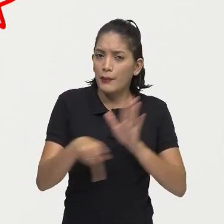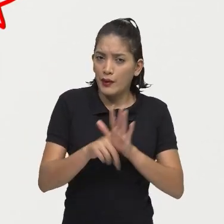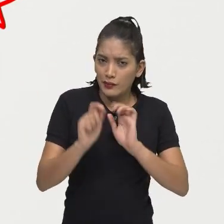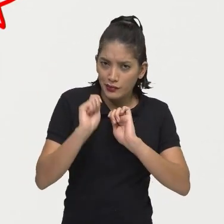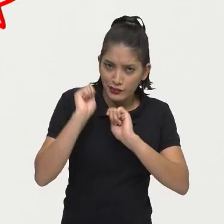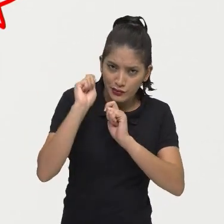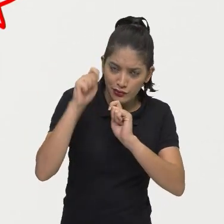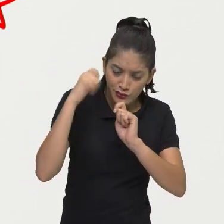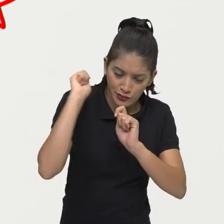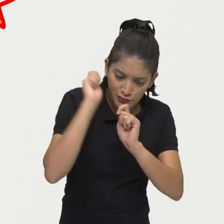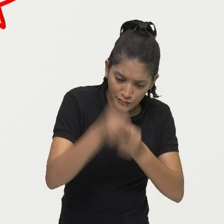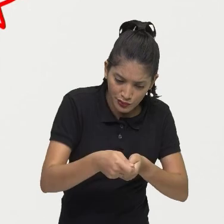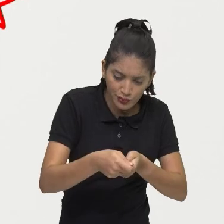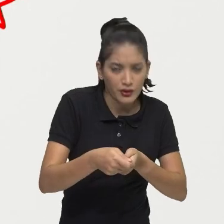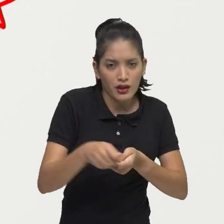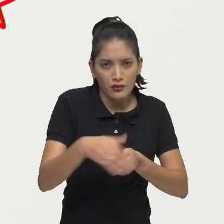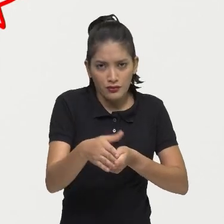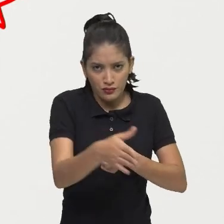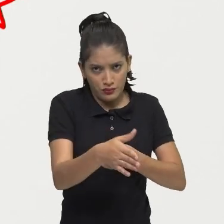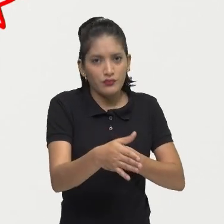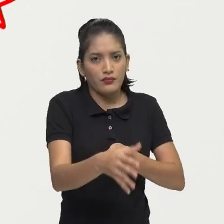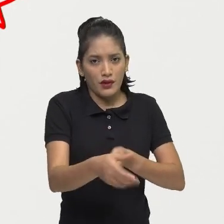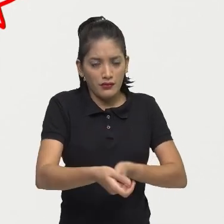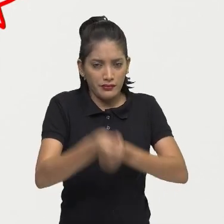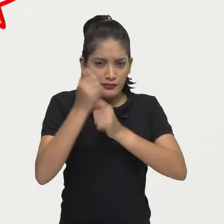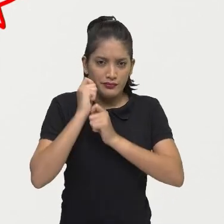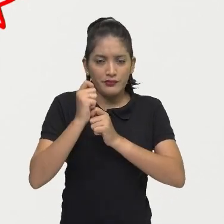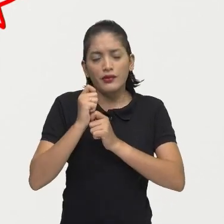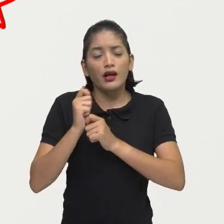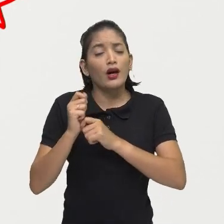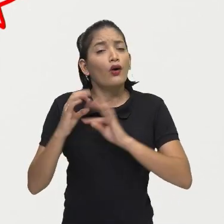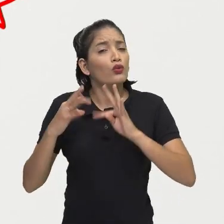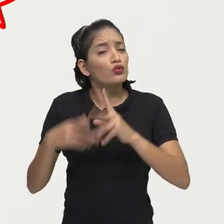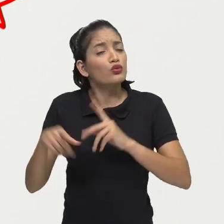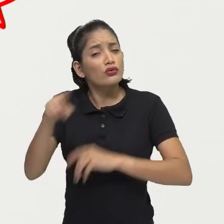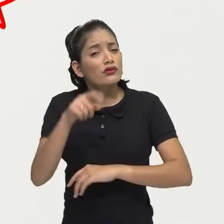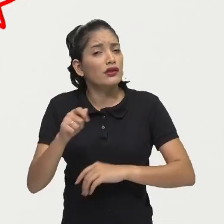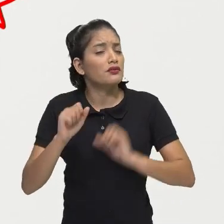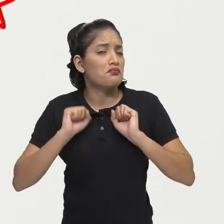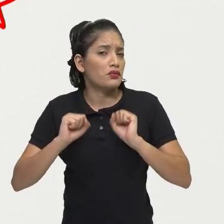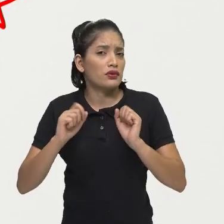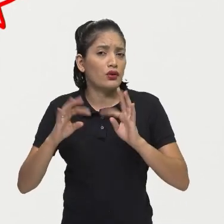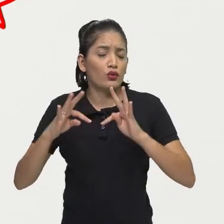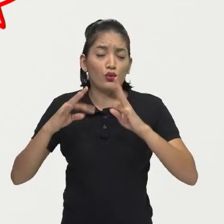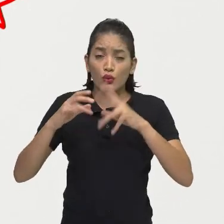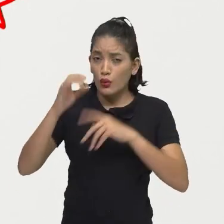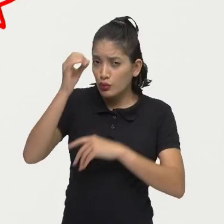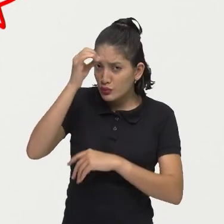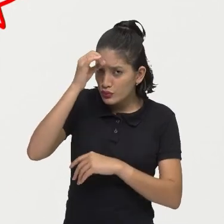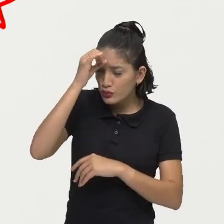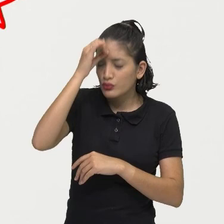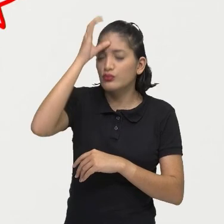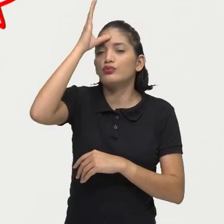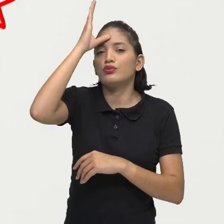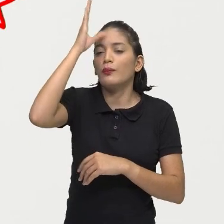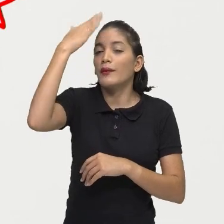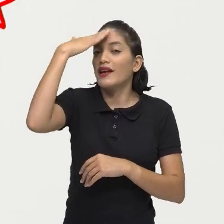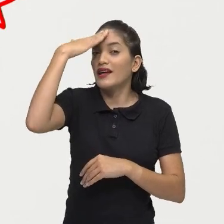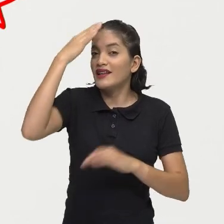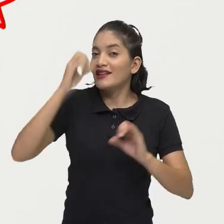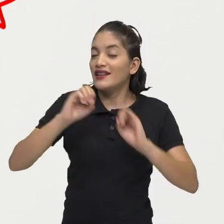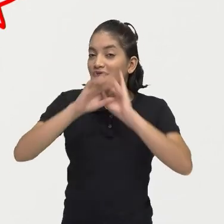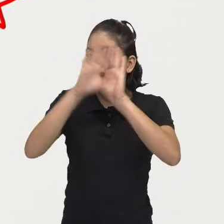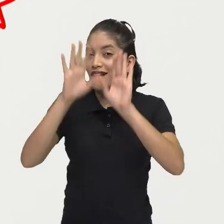né? Então, você vai usar tudo que você puder, todo o seu conhecimento para compreender, para